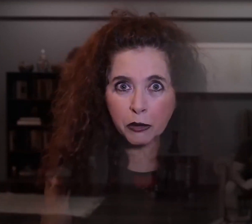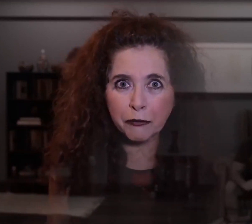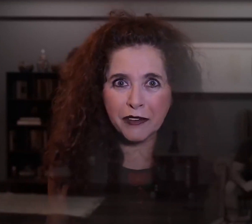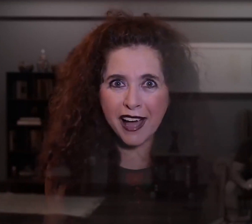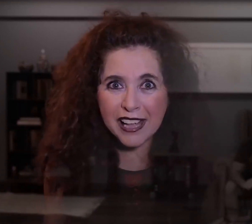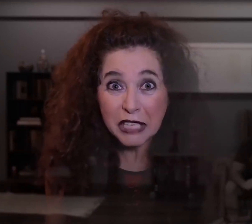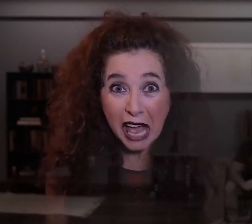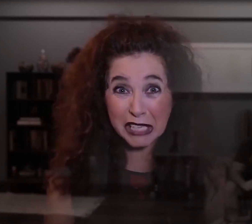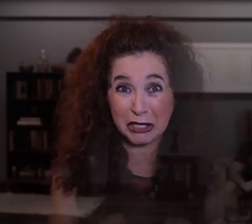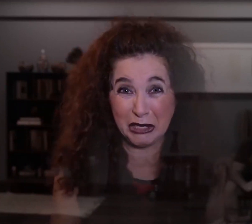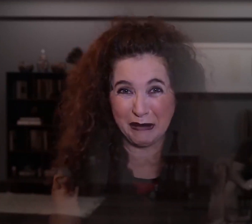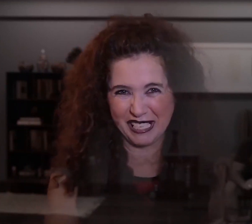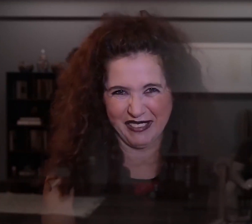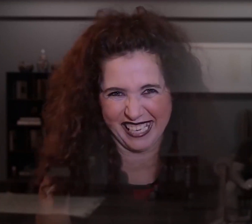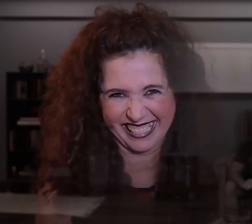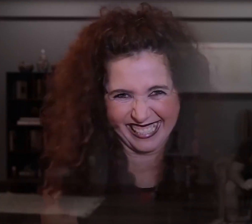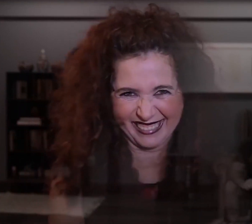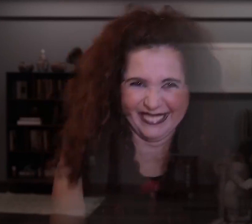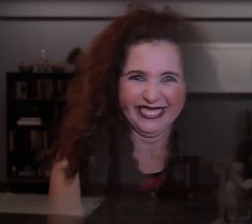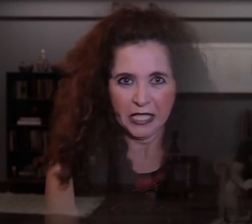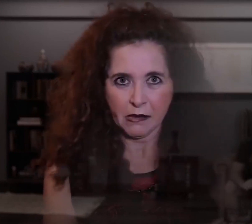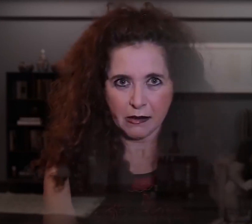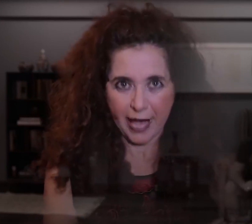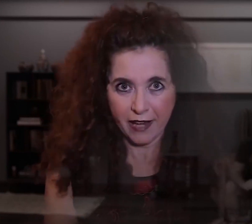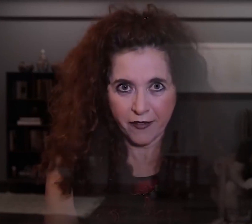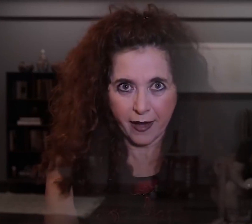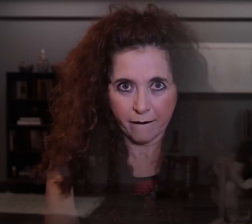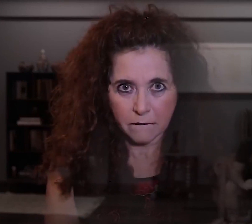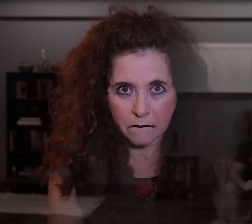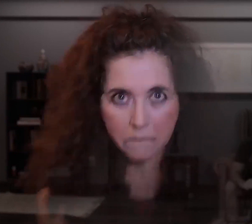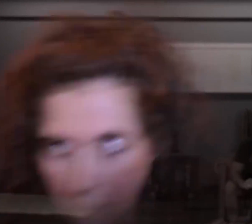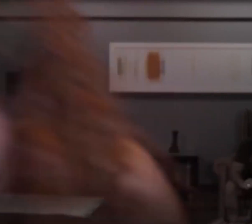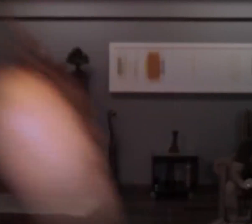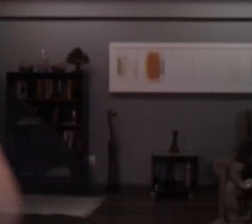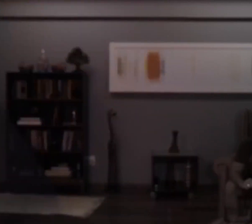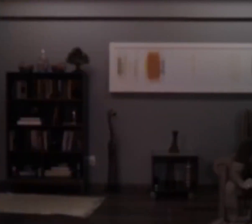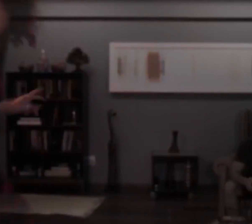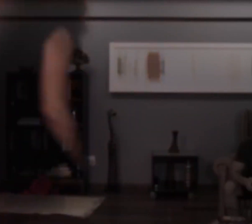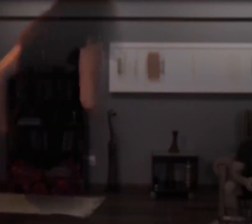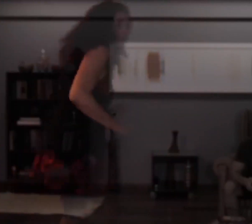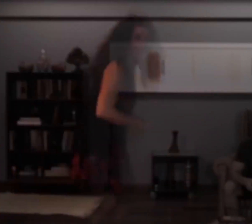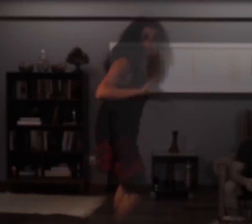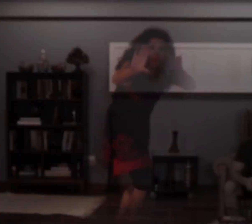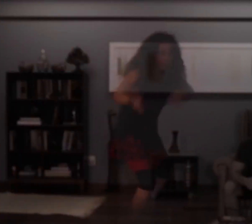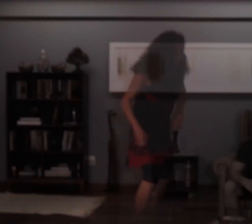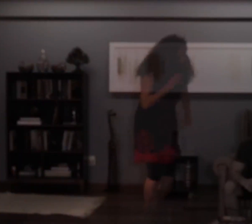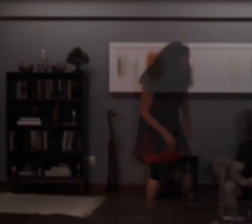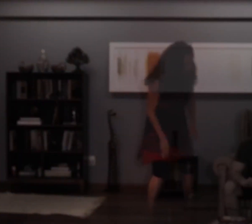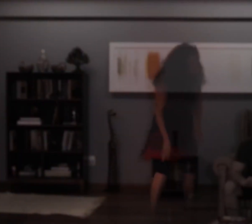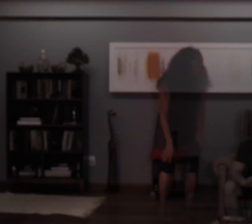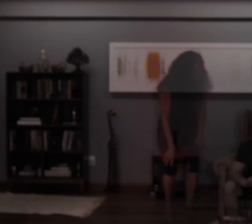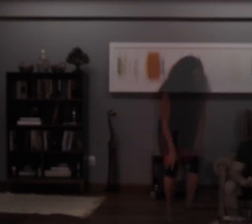humilhado, fraco pra baixo. Isso é muito fácil, é super divertido. Querem ver?